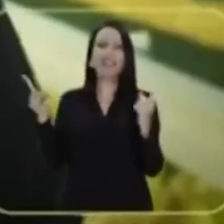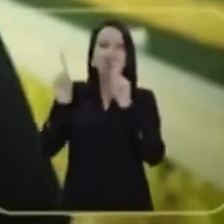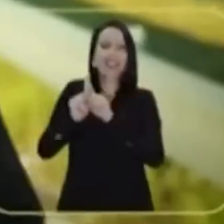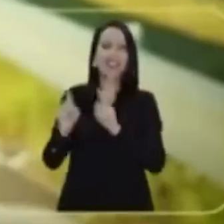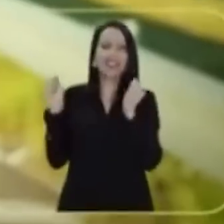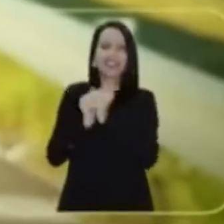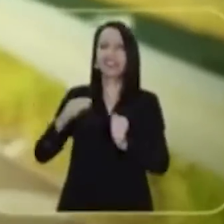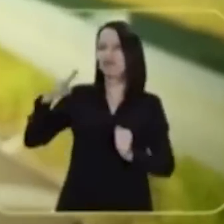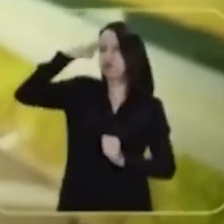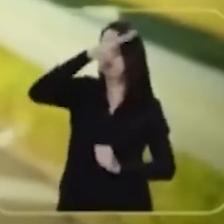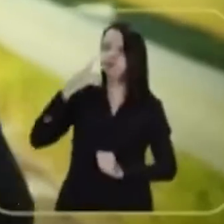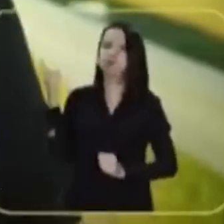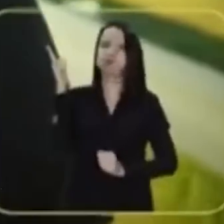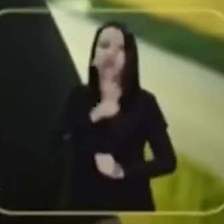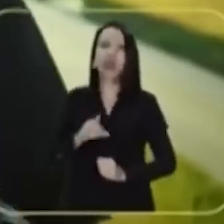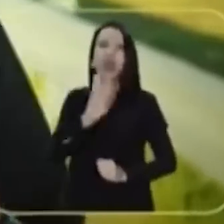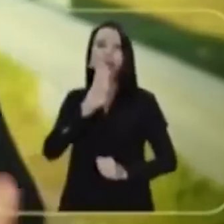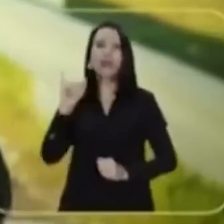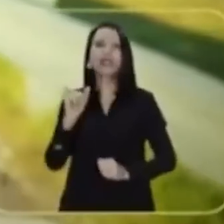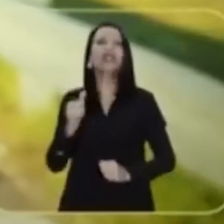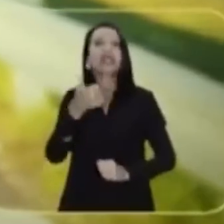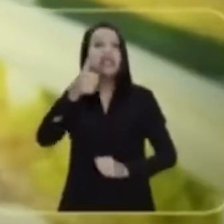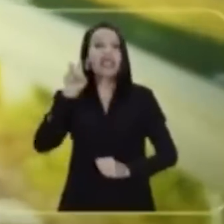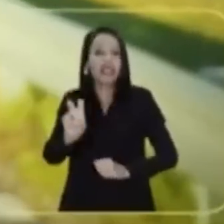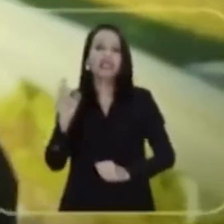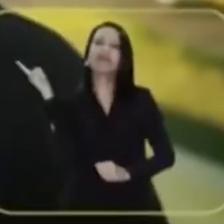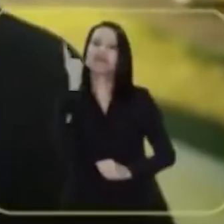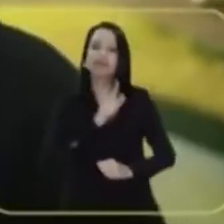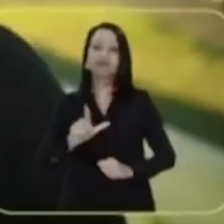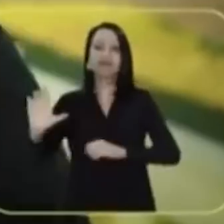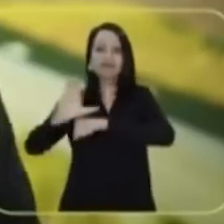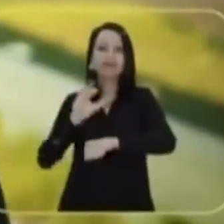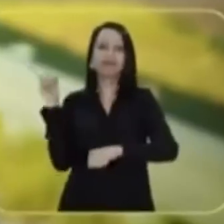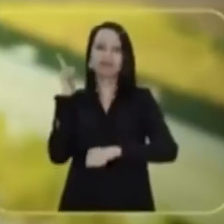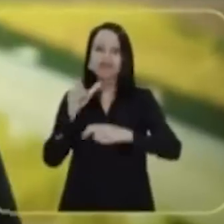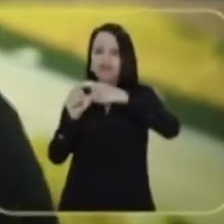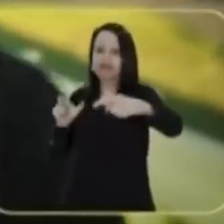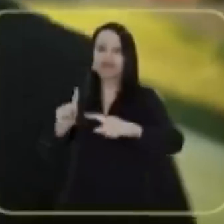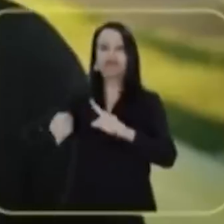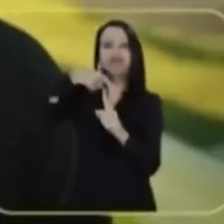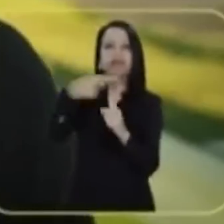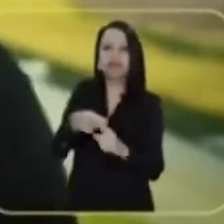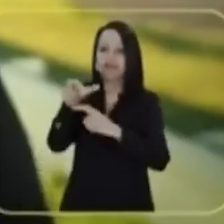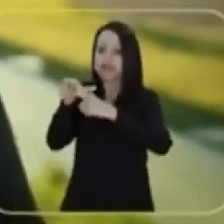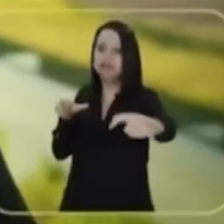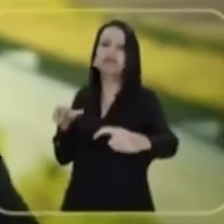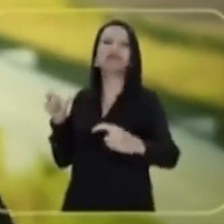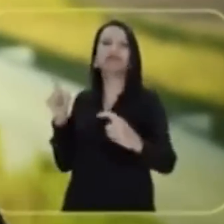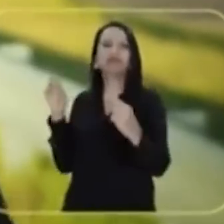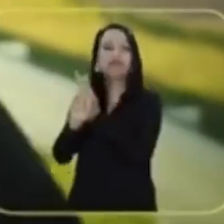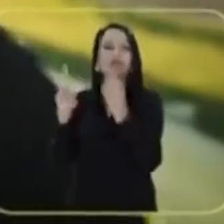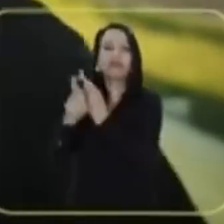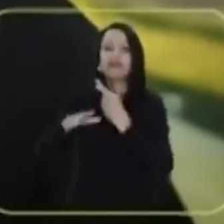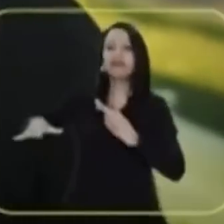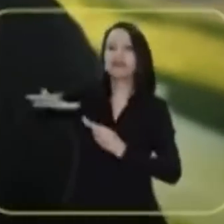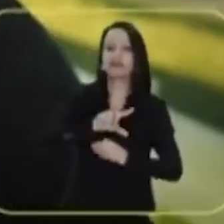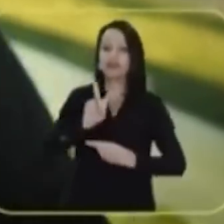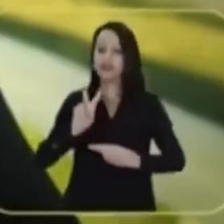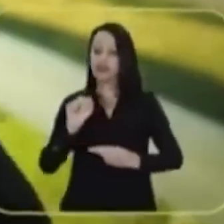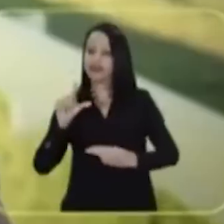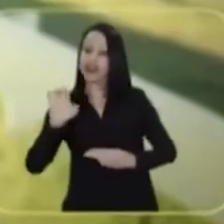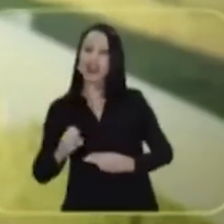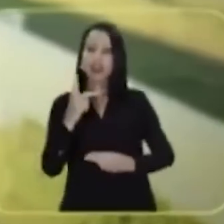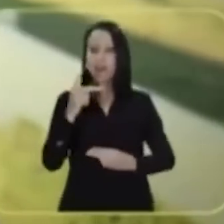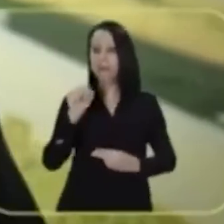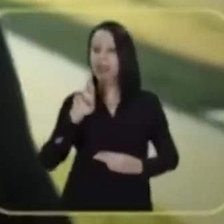moderna. Junto com o presidente Bolsonaro, conseguimos cerca de 15 bilhões de investimentos. E teremos faixas adicionais e vias marginais que vão atender todo o Vale